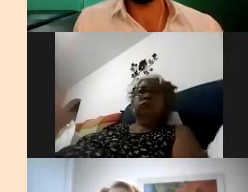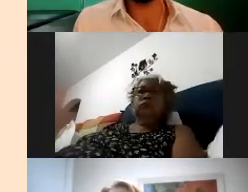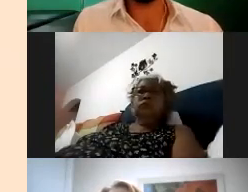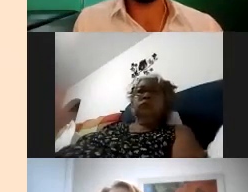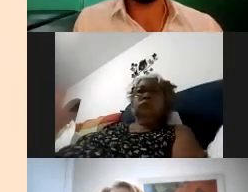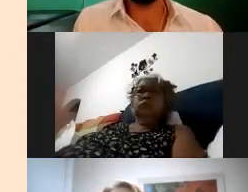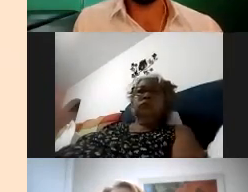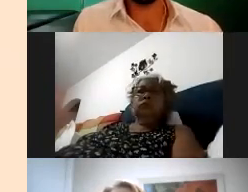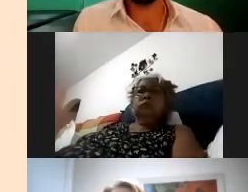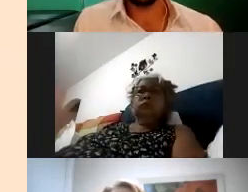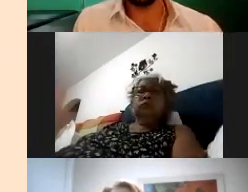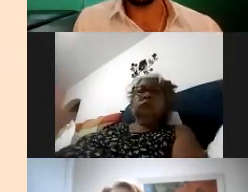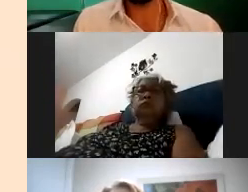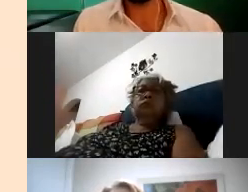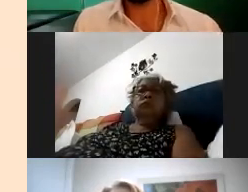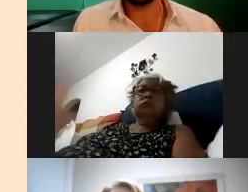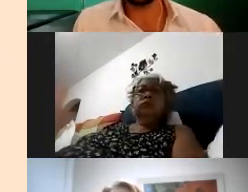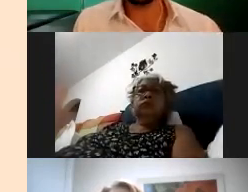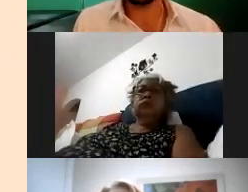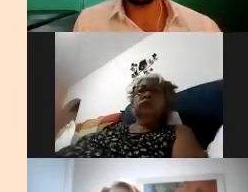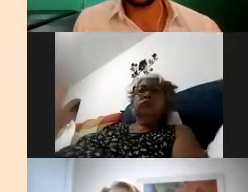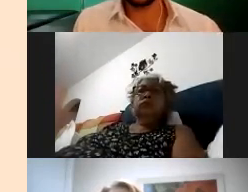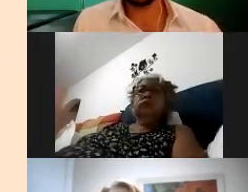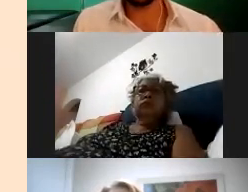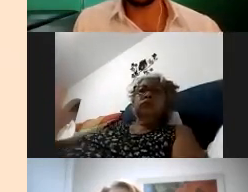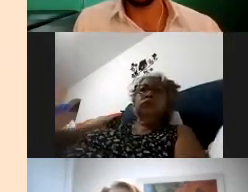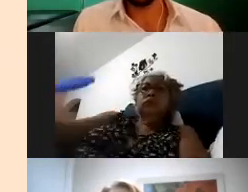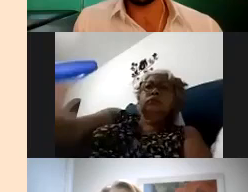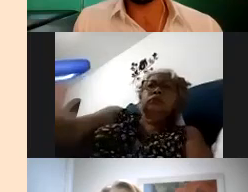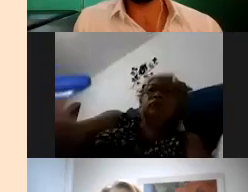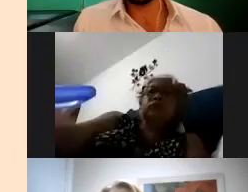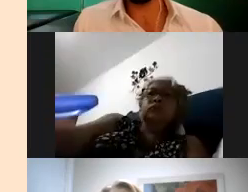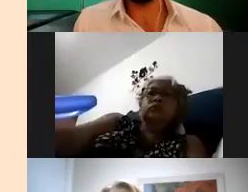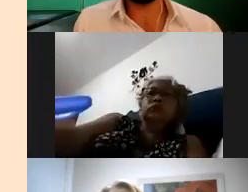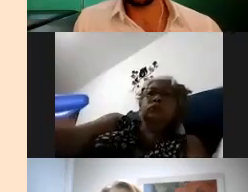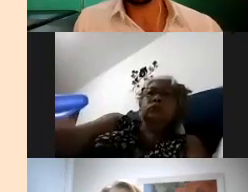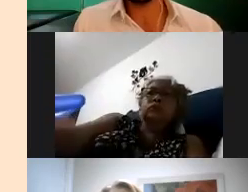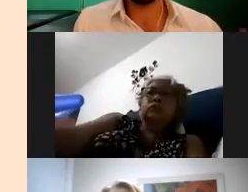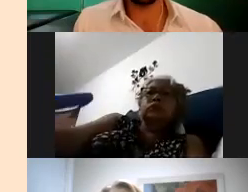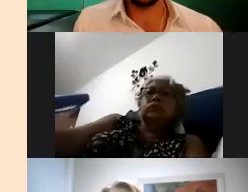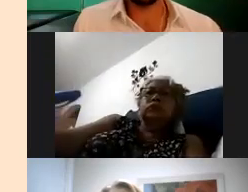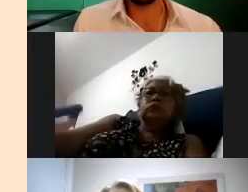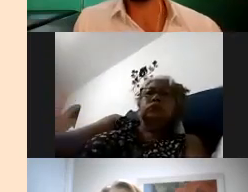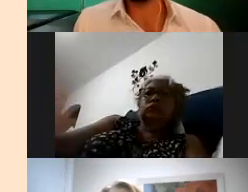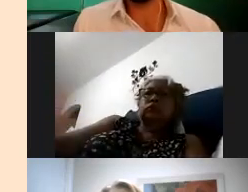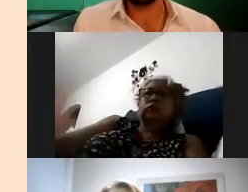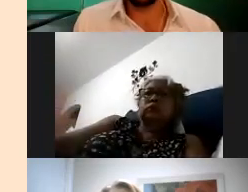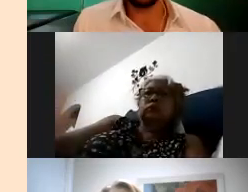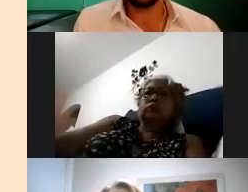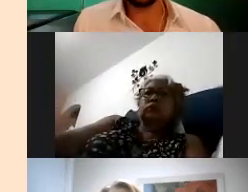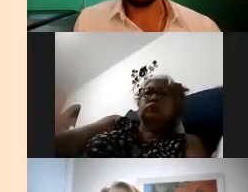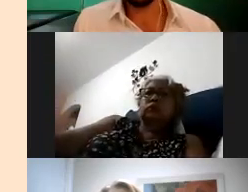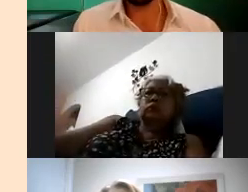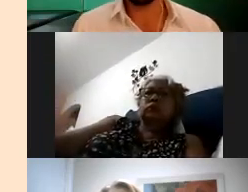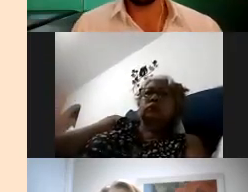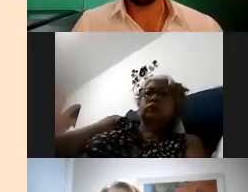quarto ponto, extremamente relevante de discutirmos a deficiência, é que a deficiência na infância, na adolescência, e na verdade em qualquer